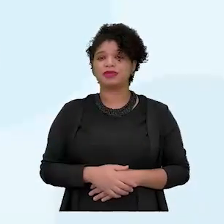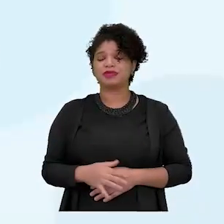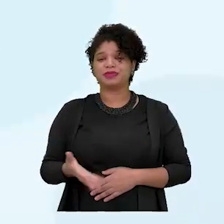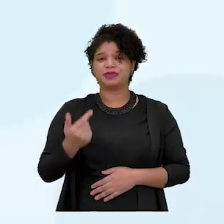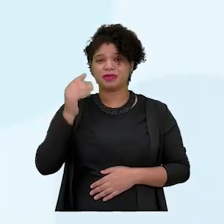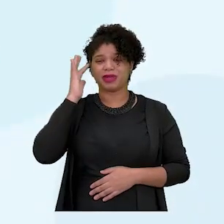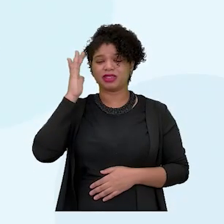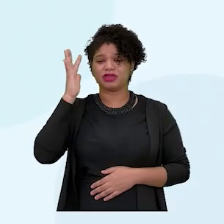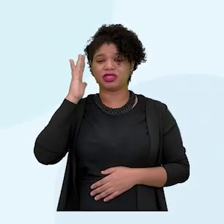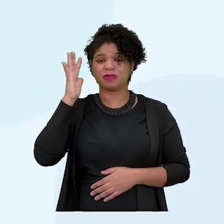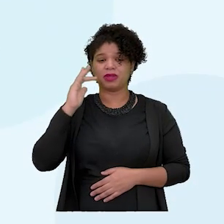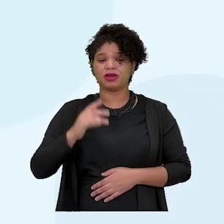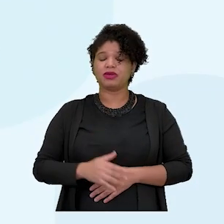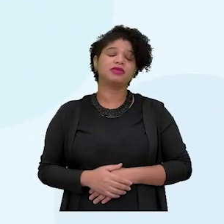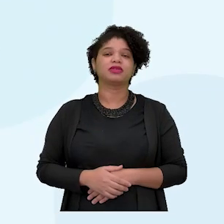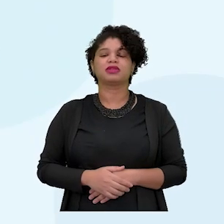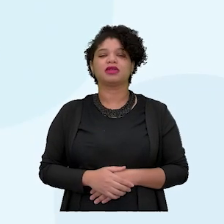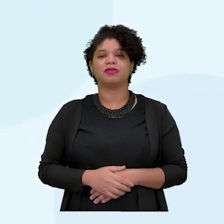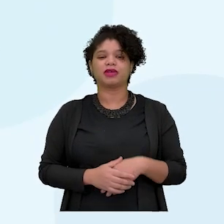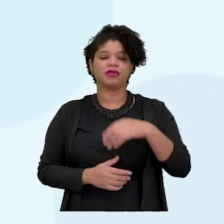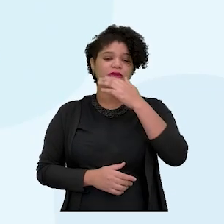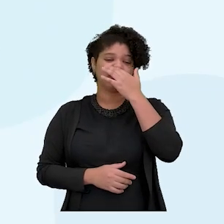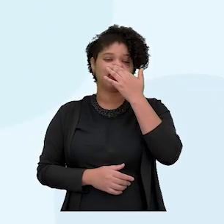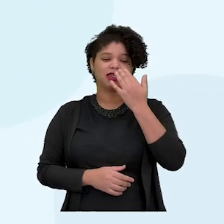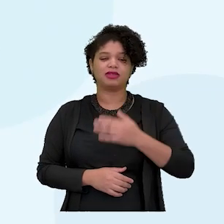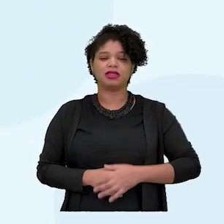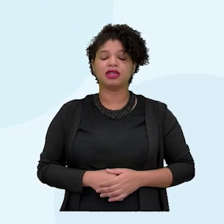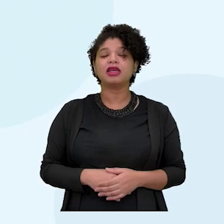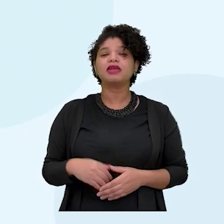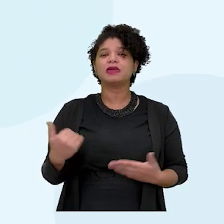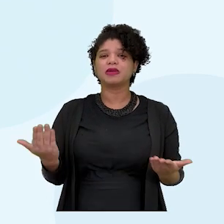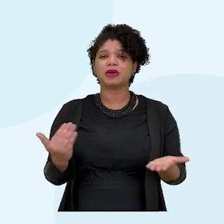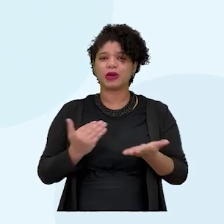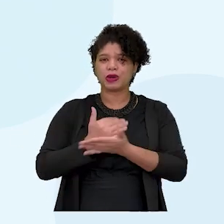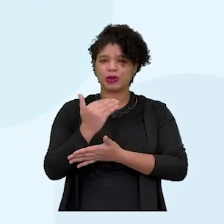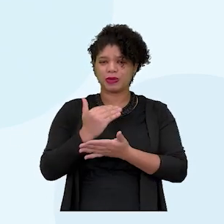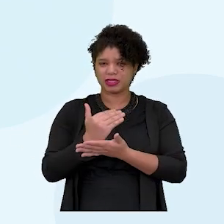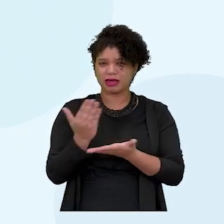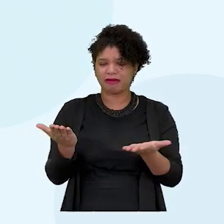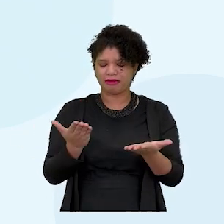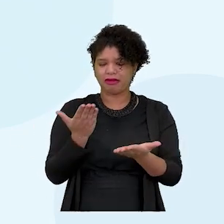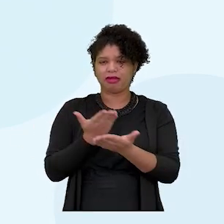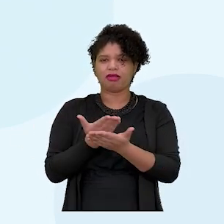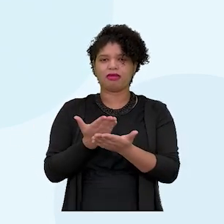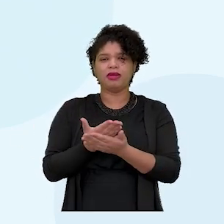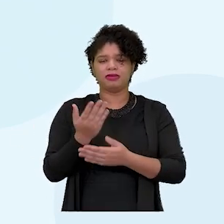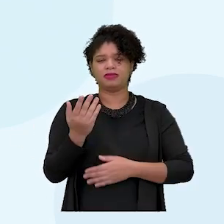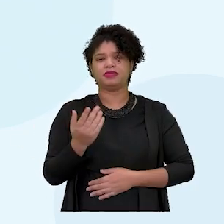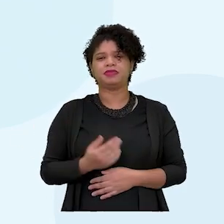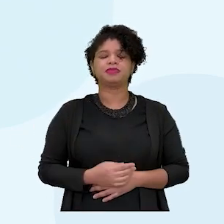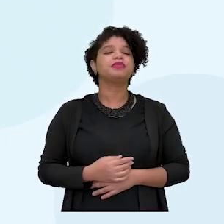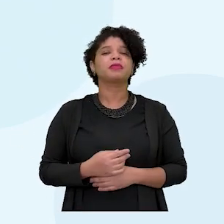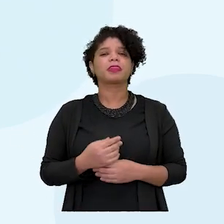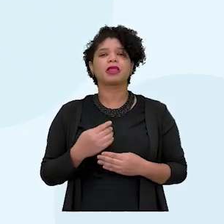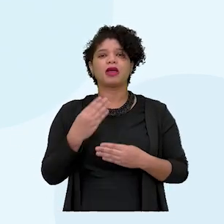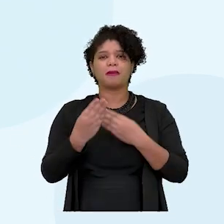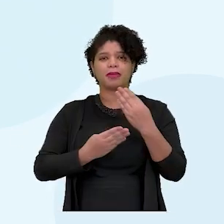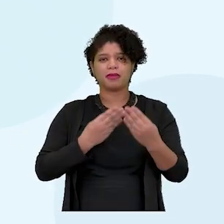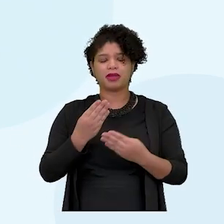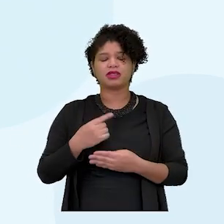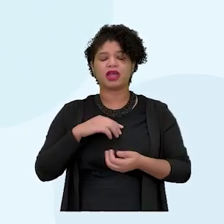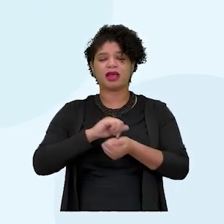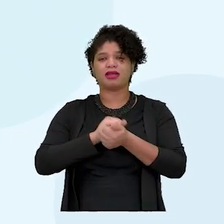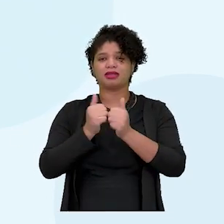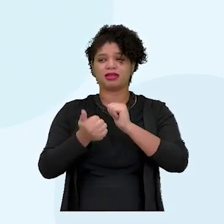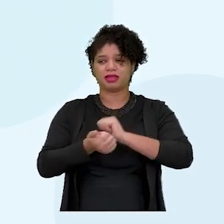pensando aí em nossas condições de início de aula, de começo de bimestre, a gente vai tentar se adequar